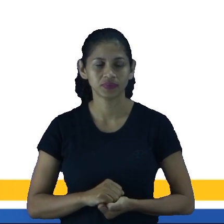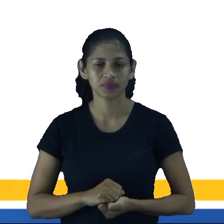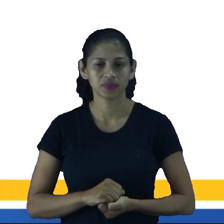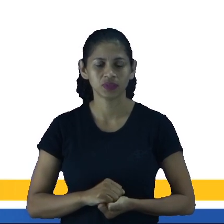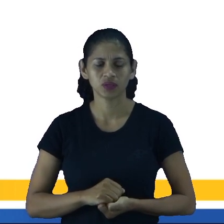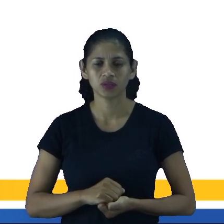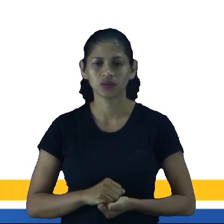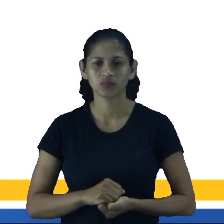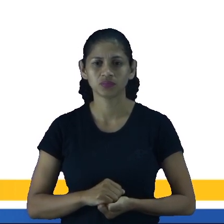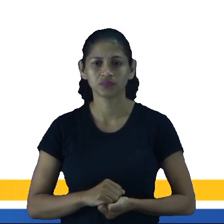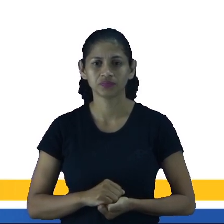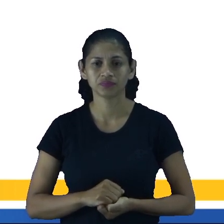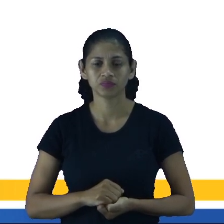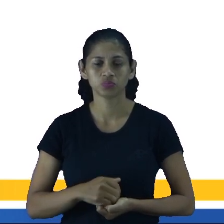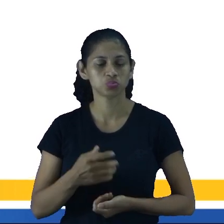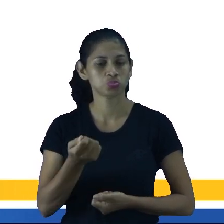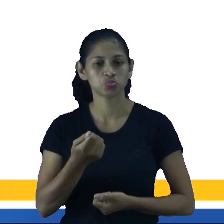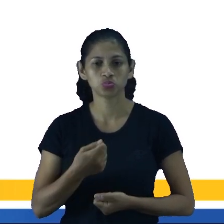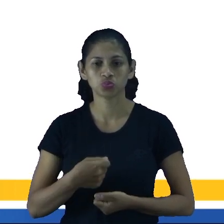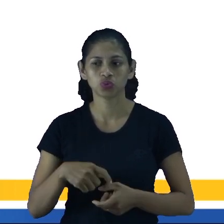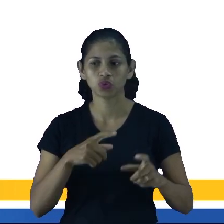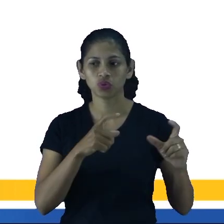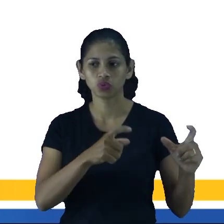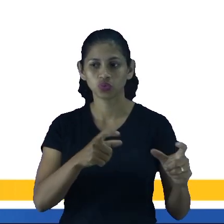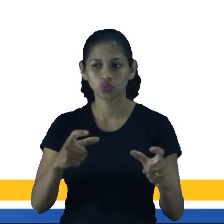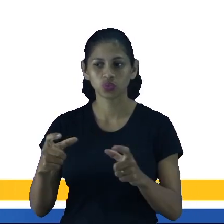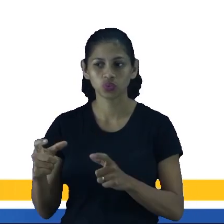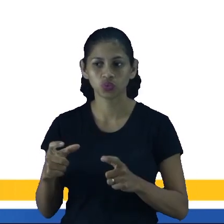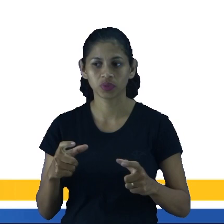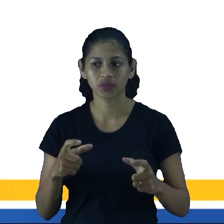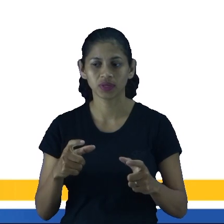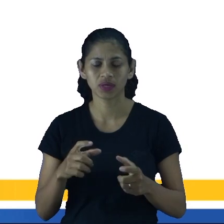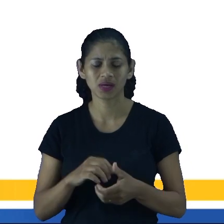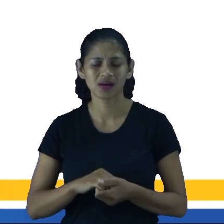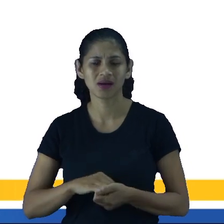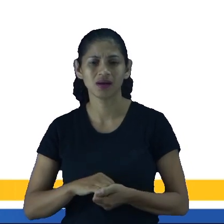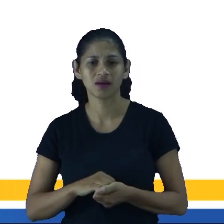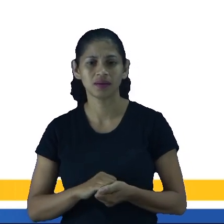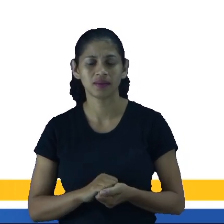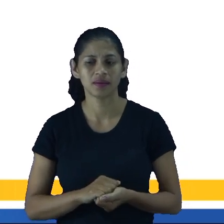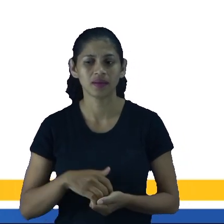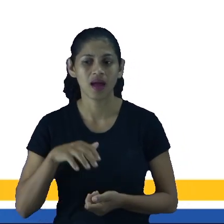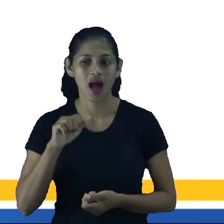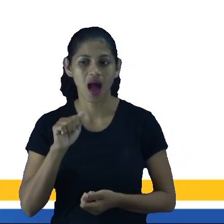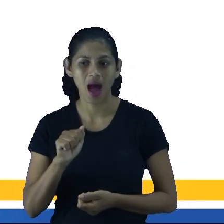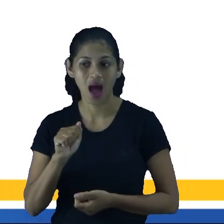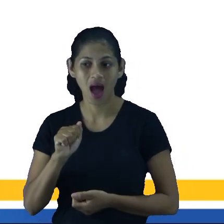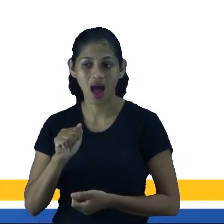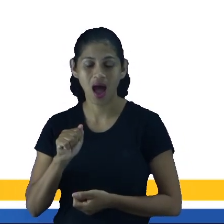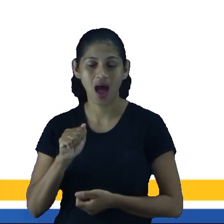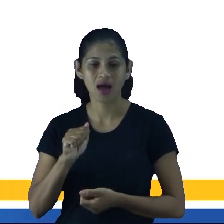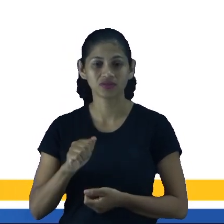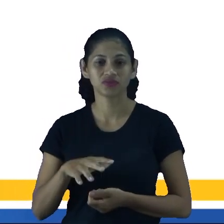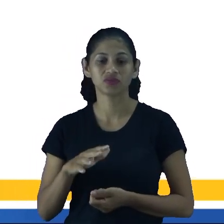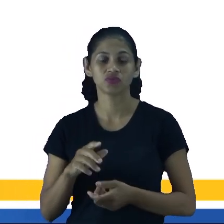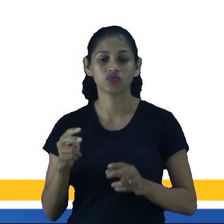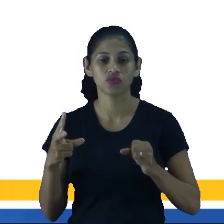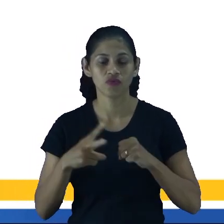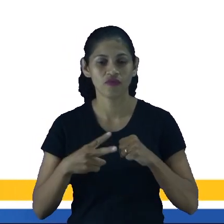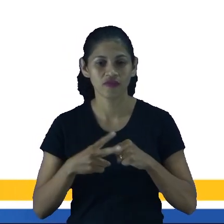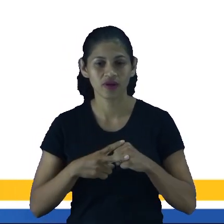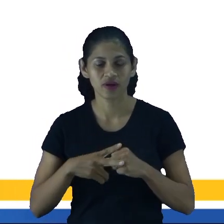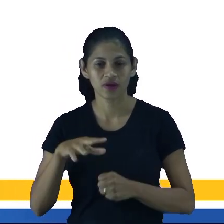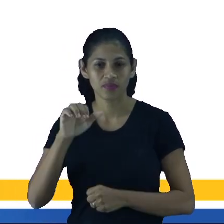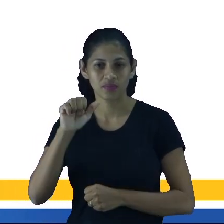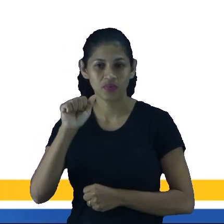é não há lugar a tanta queja, mas esse há não é uma preposição, né? É o verbo haver no sentido de existir.